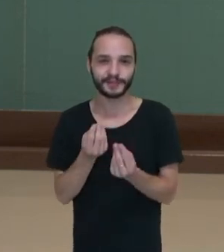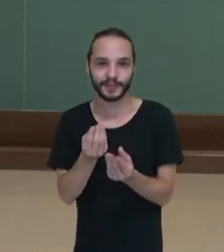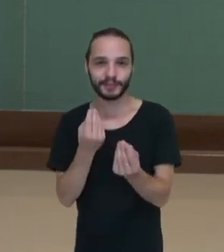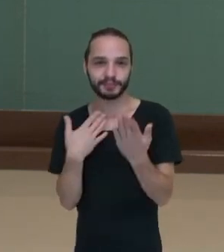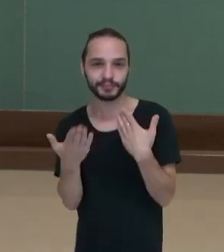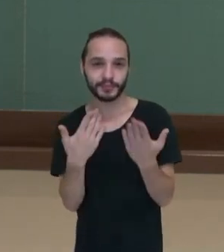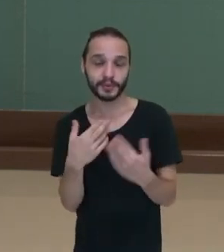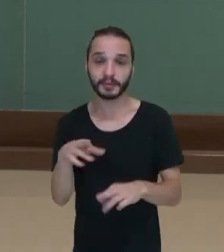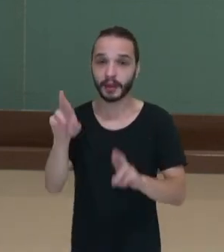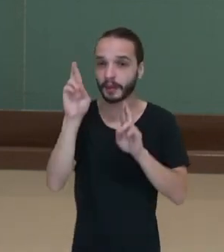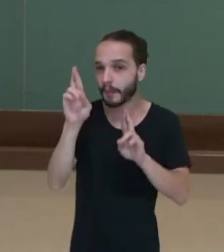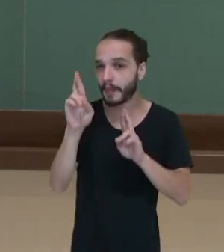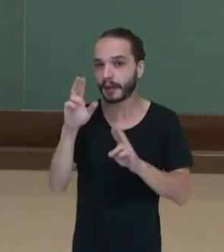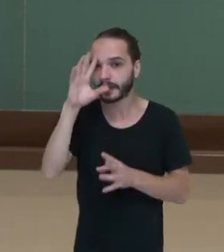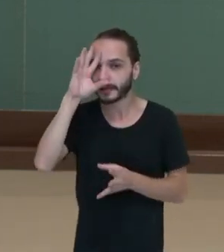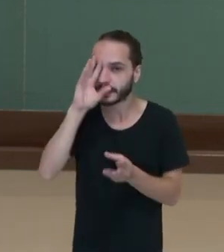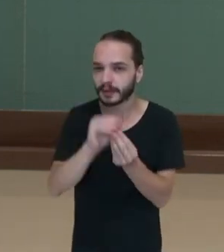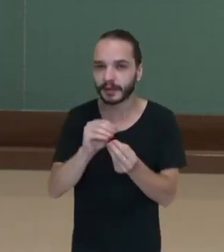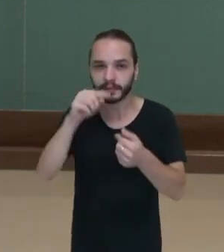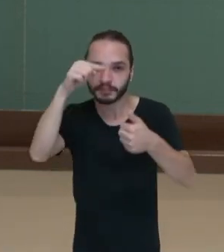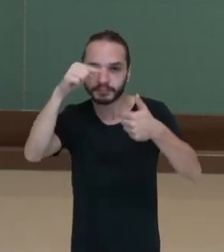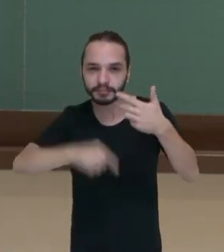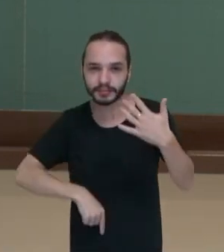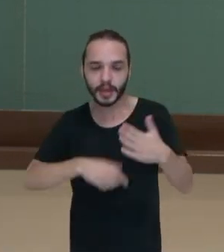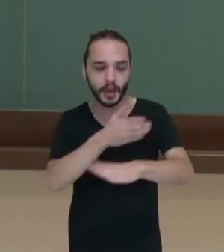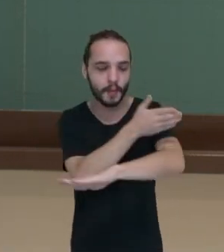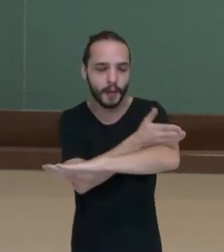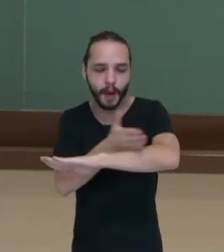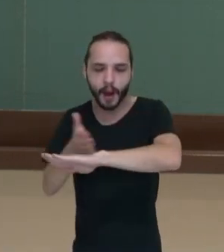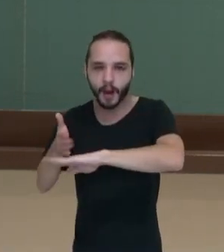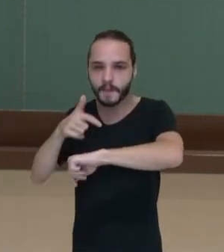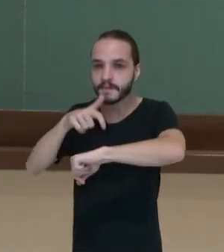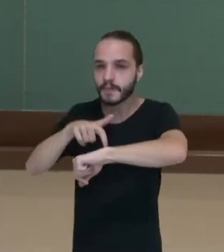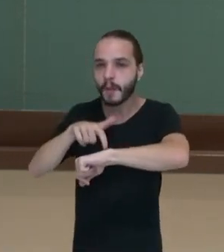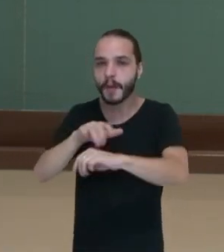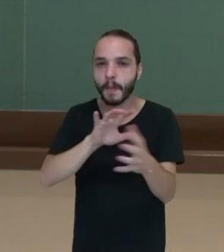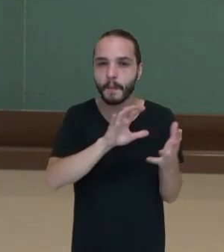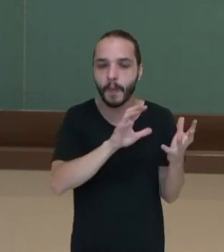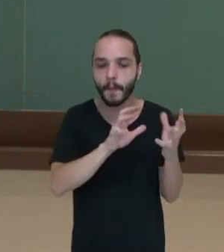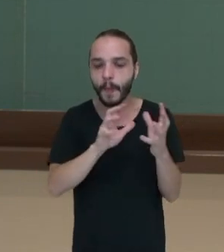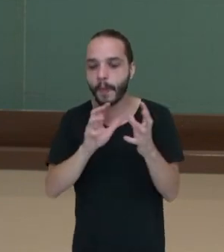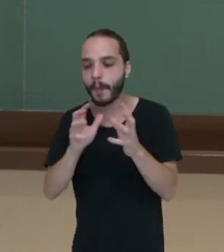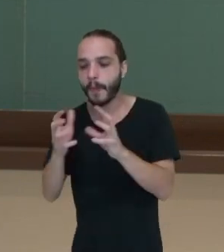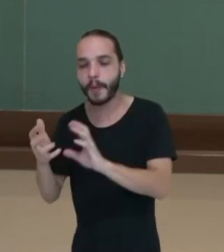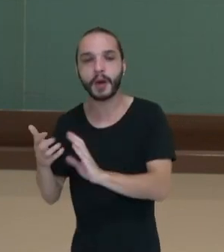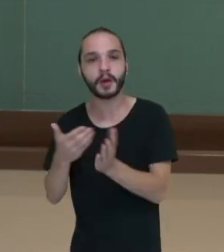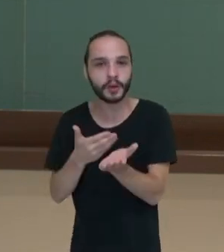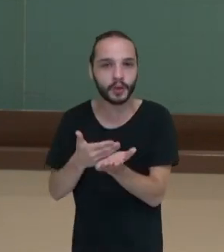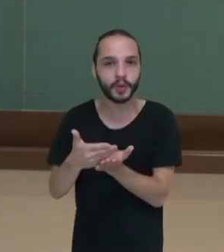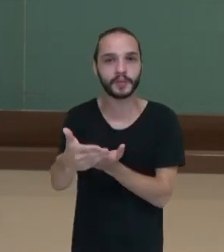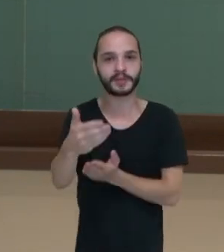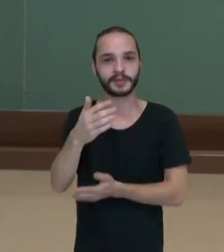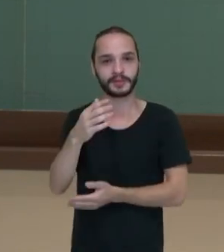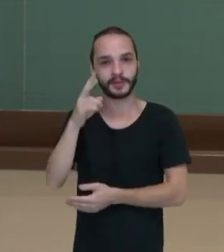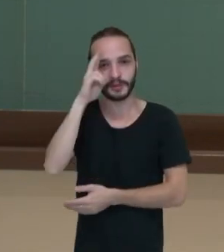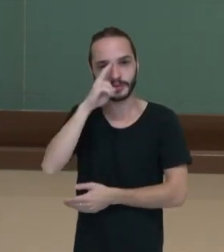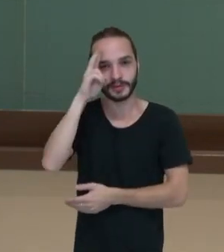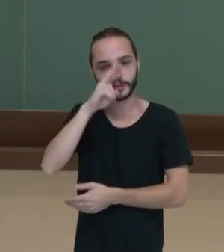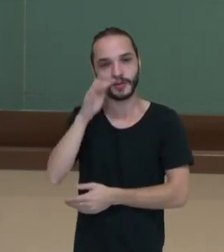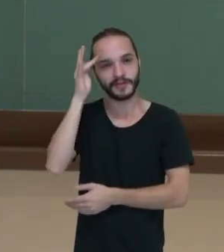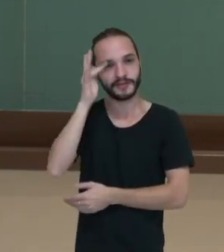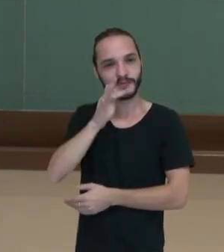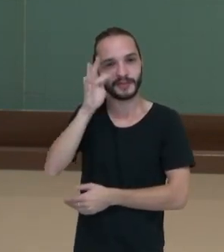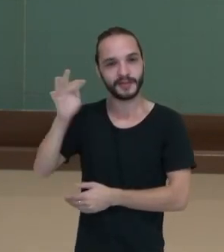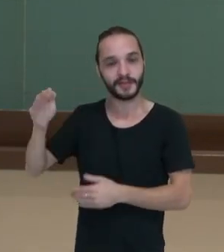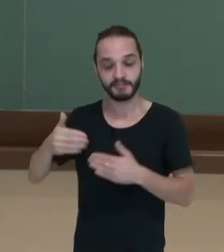vocês tenham entendido tudo, assim, os momentos da Grécia, as mudanças que começaram, então, a história da filosofia, que